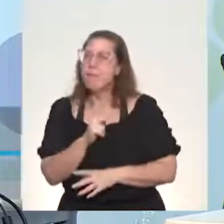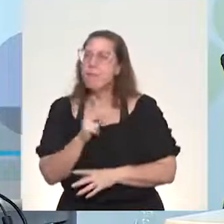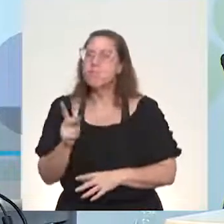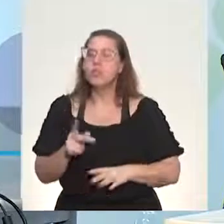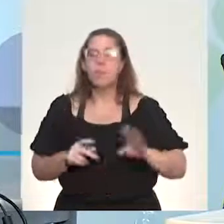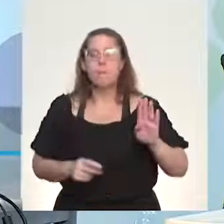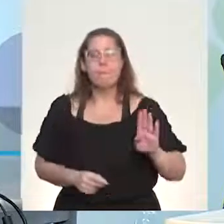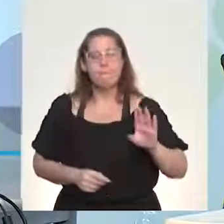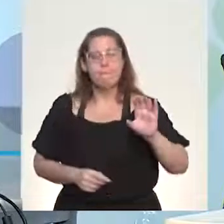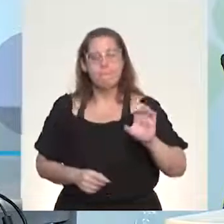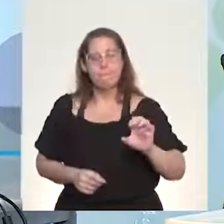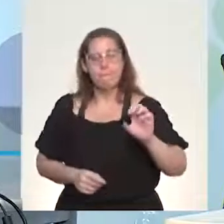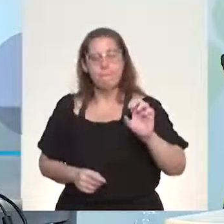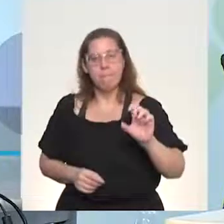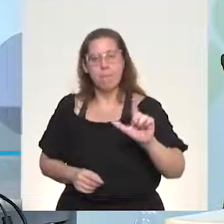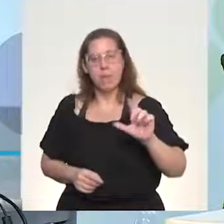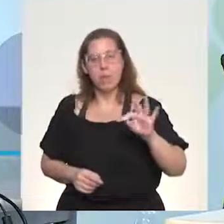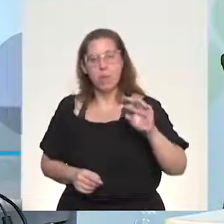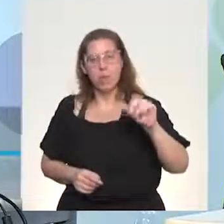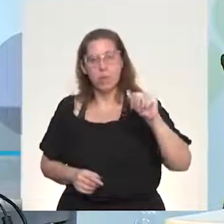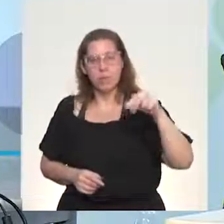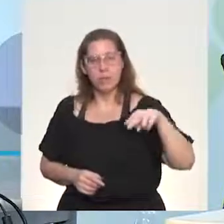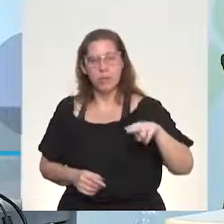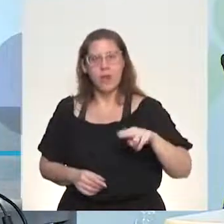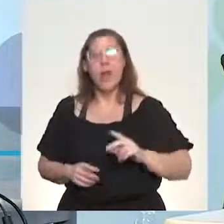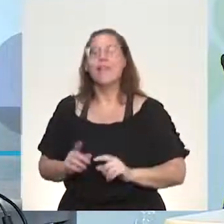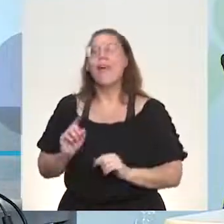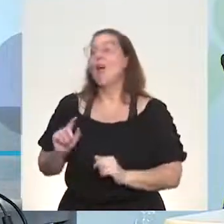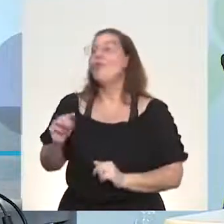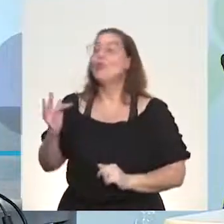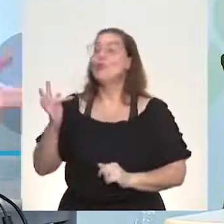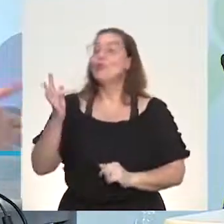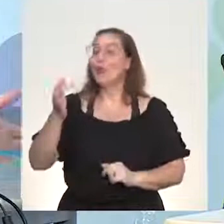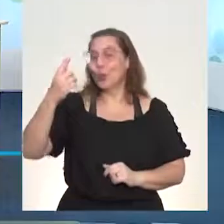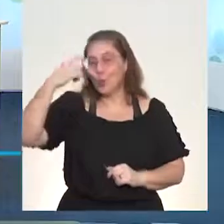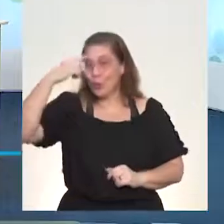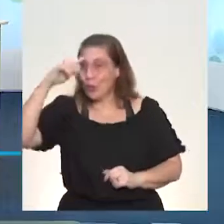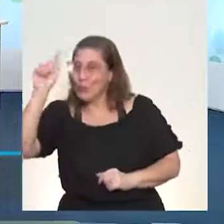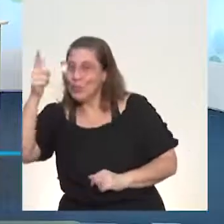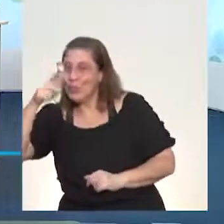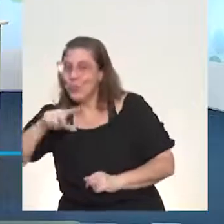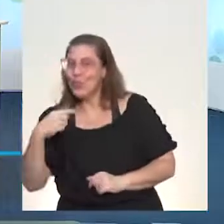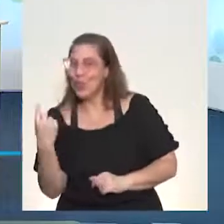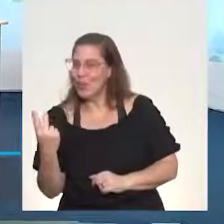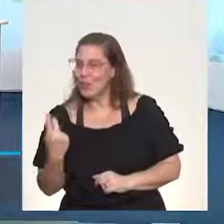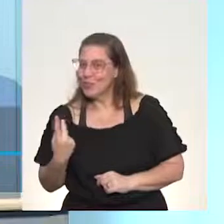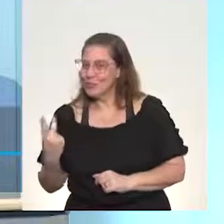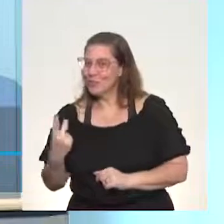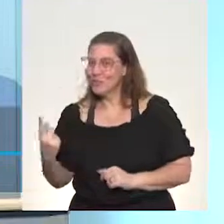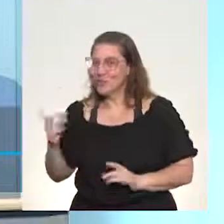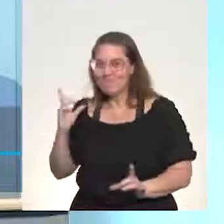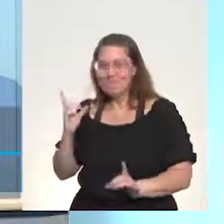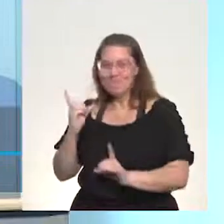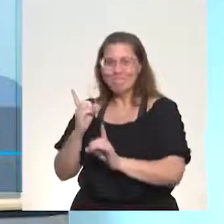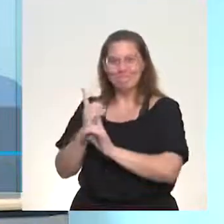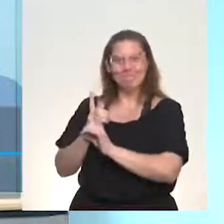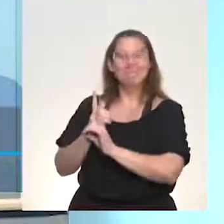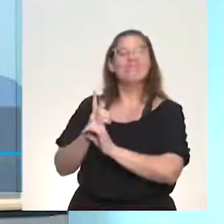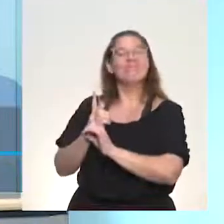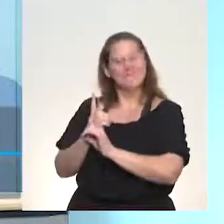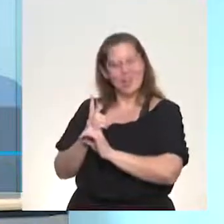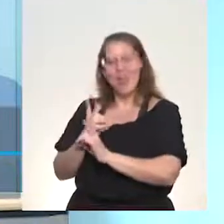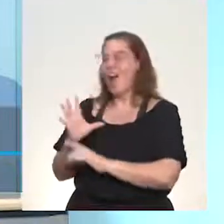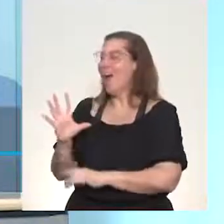Beltrán, que diz assim pra gente: até a próxima dúvida. A gente se encontra. Ótimo, eu adoro